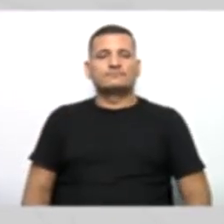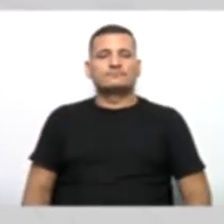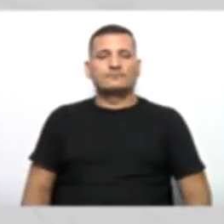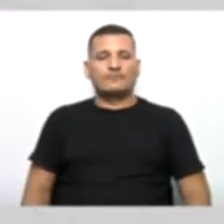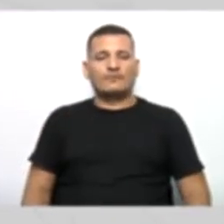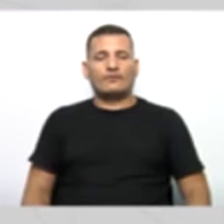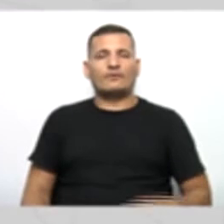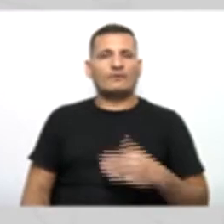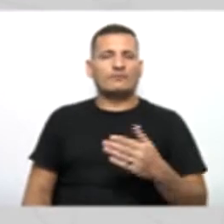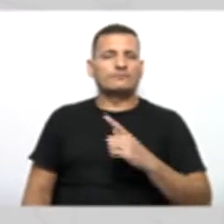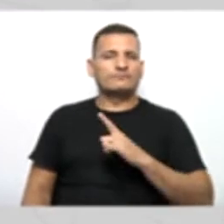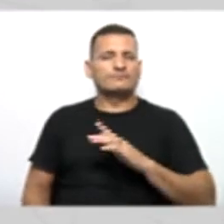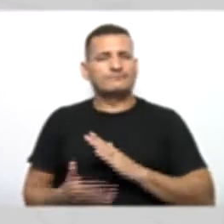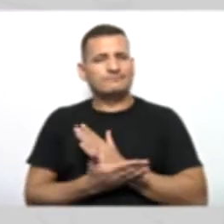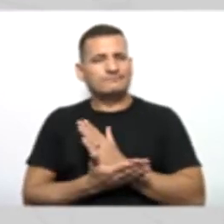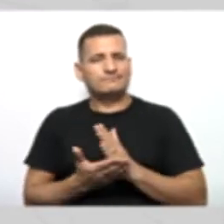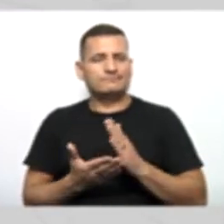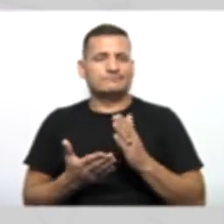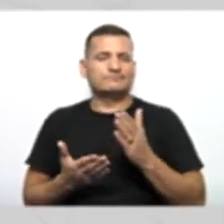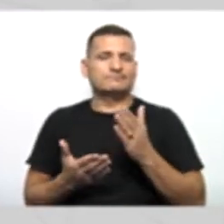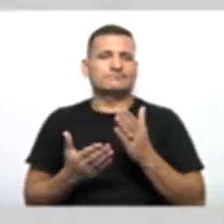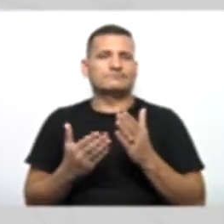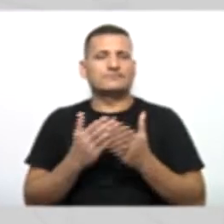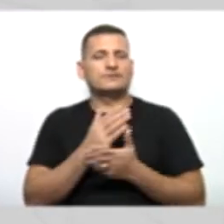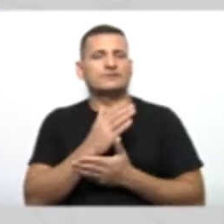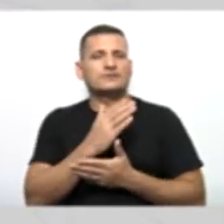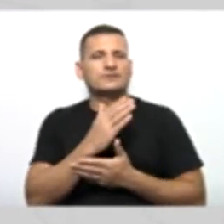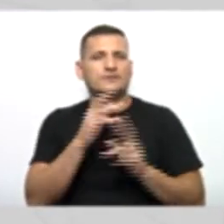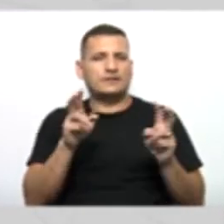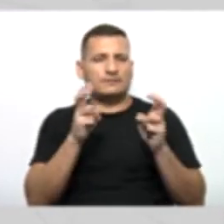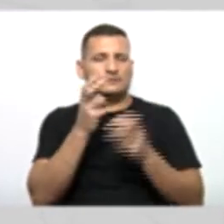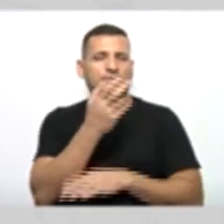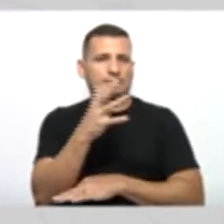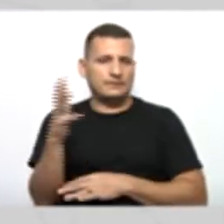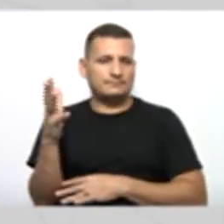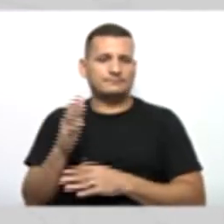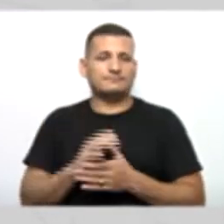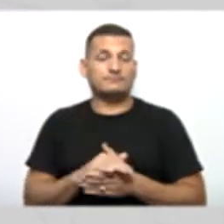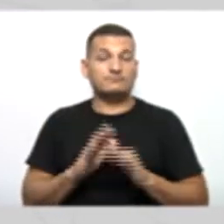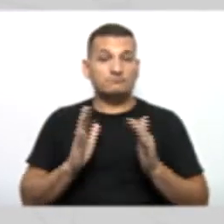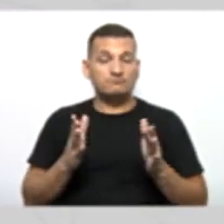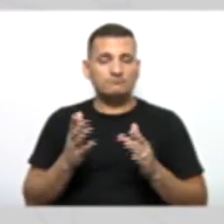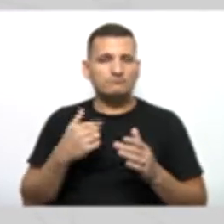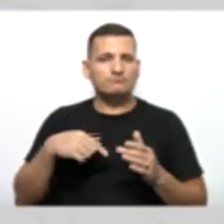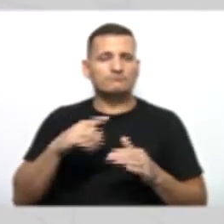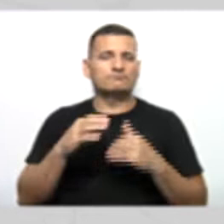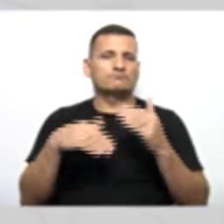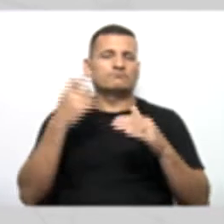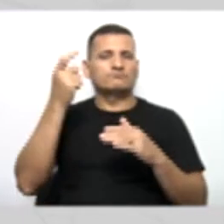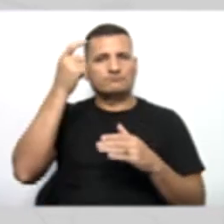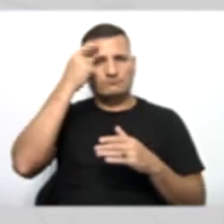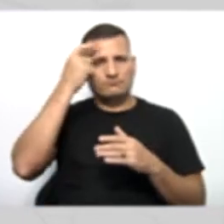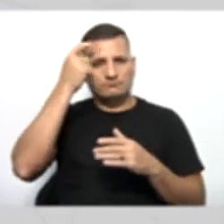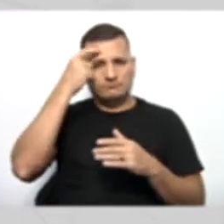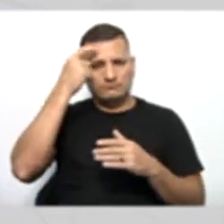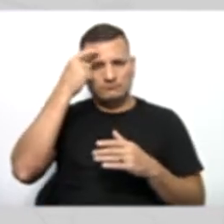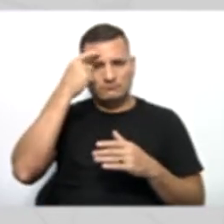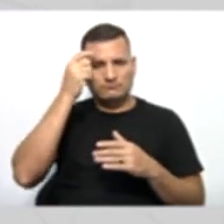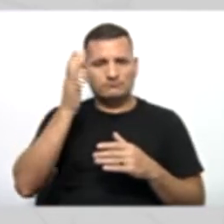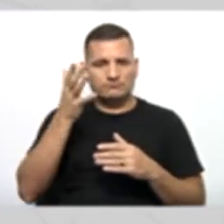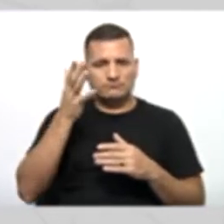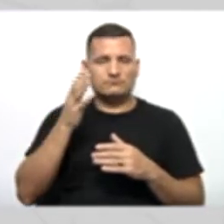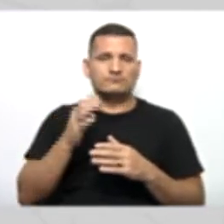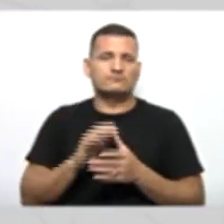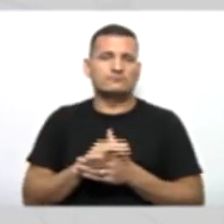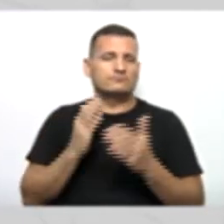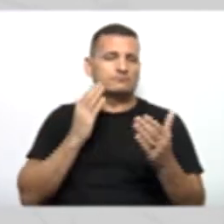Então, nós temos algumas questões ambientais. Apesar de já termos evoluído nossa consciência ambiental, comparado a